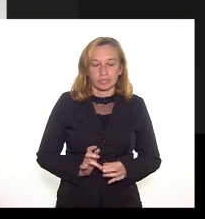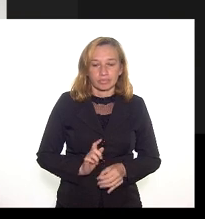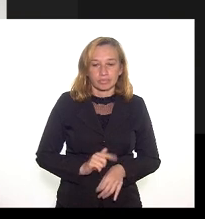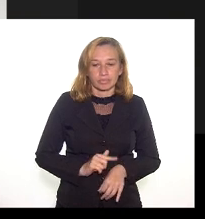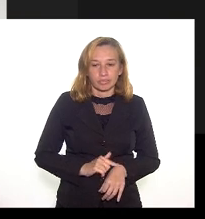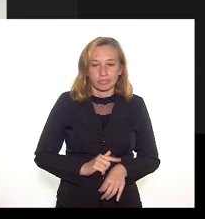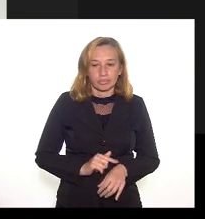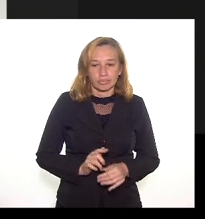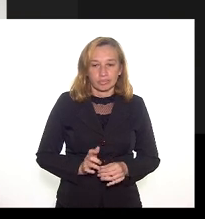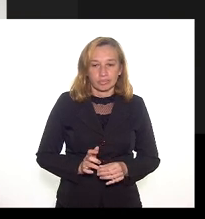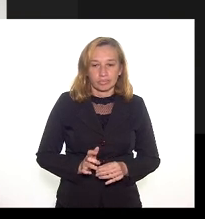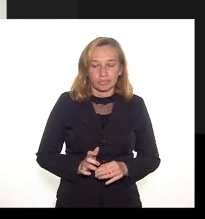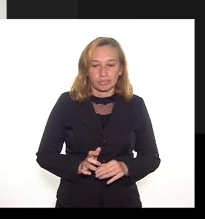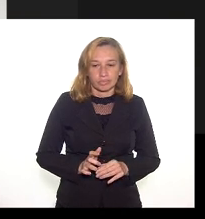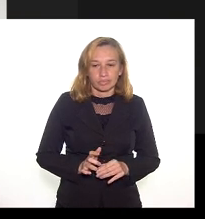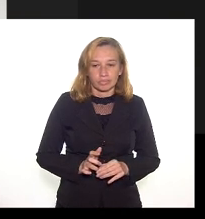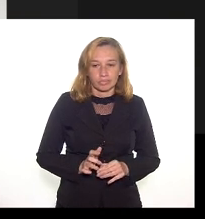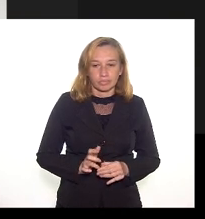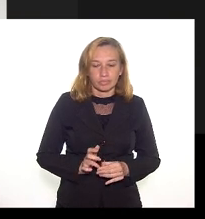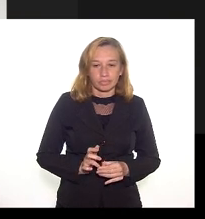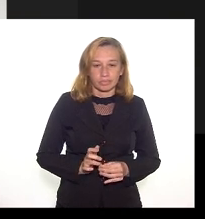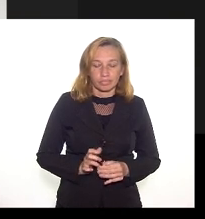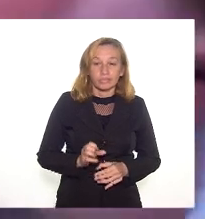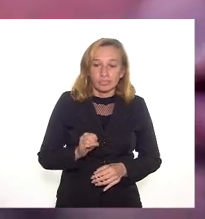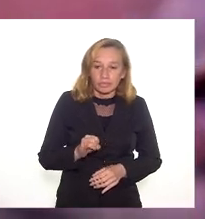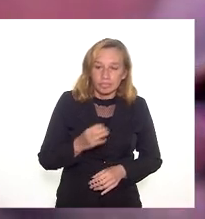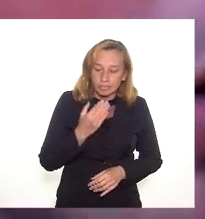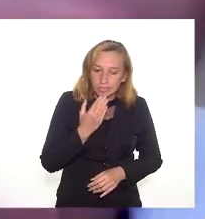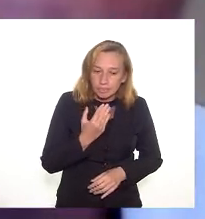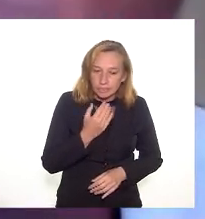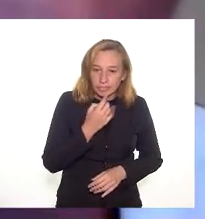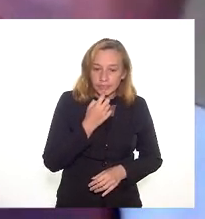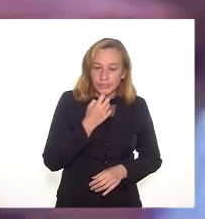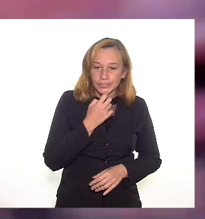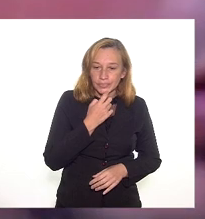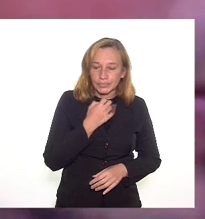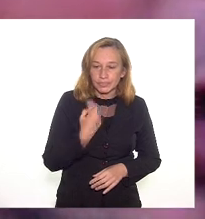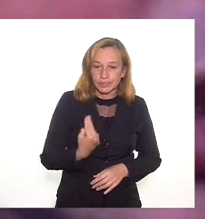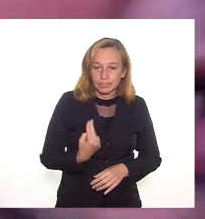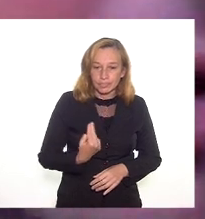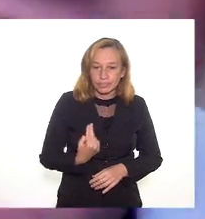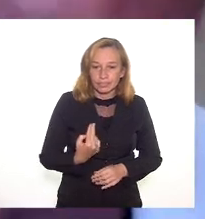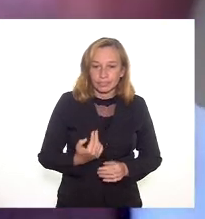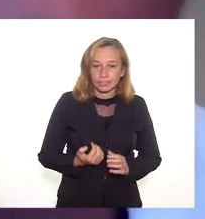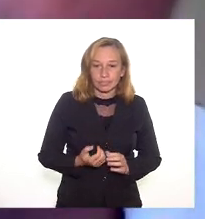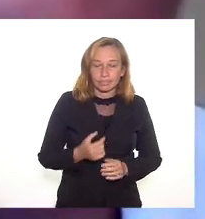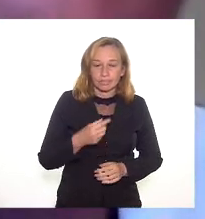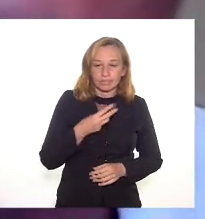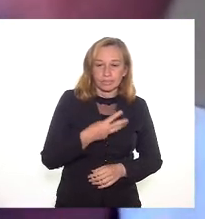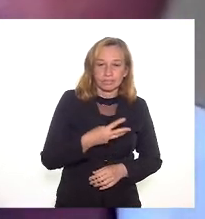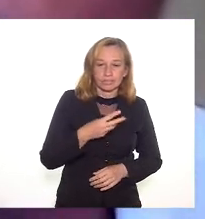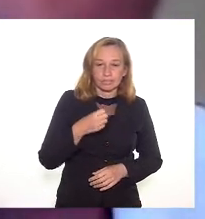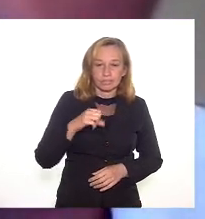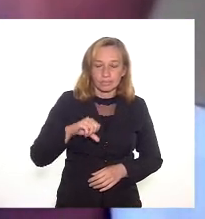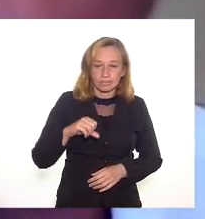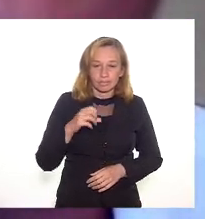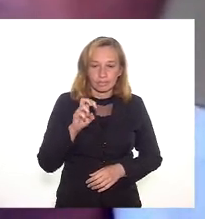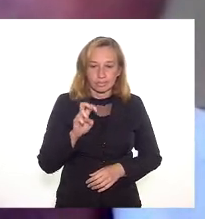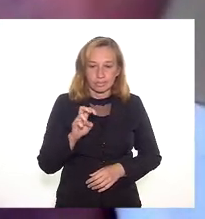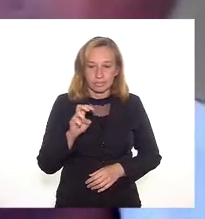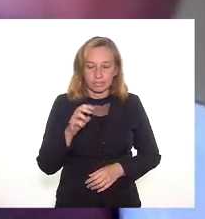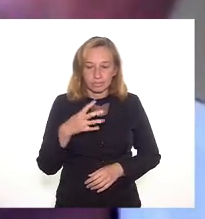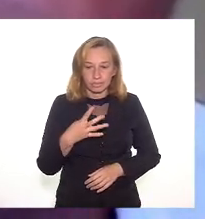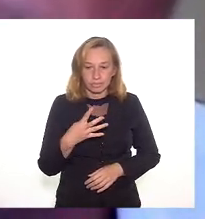Eu só queria pedir, se for possível, qual autoria ao projeto 3954 do Luiz Paulo da